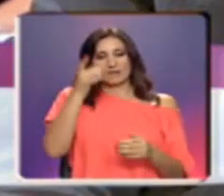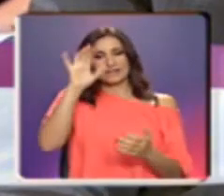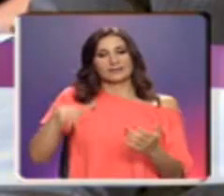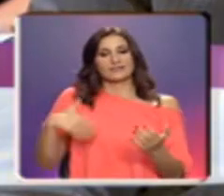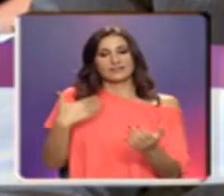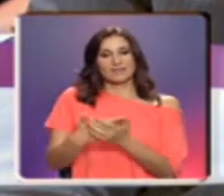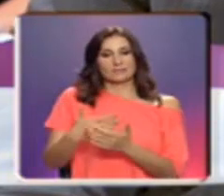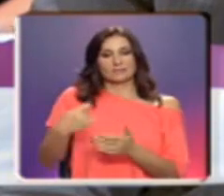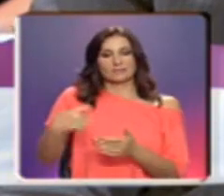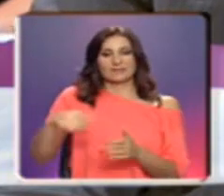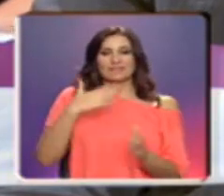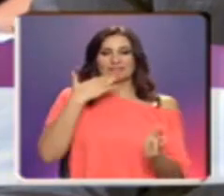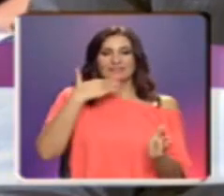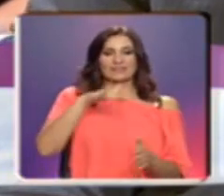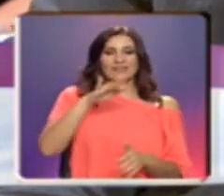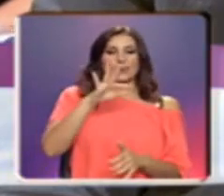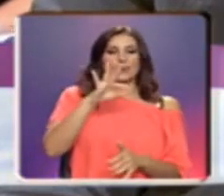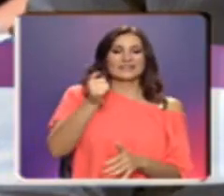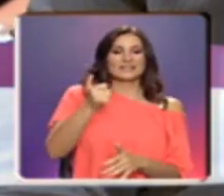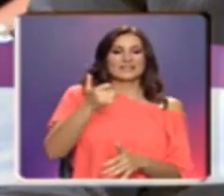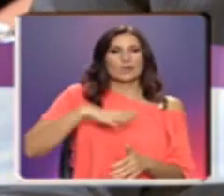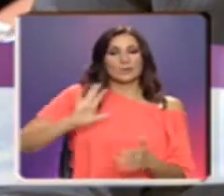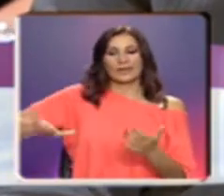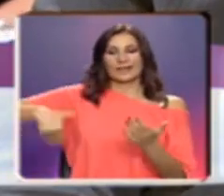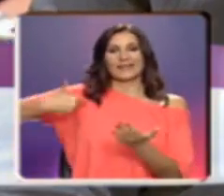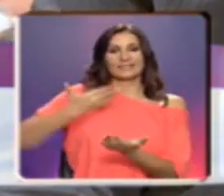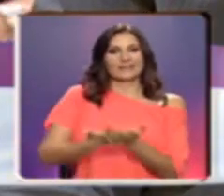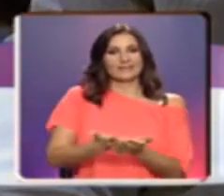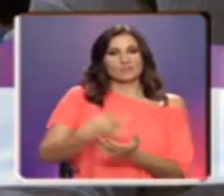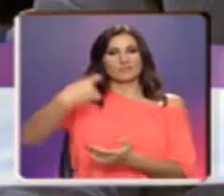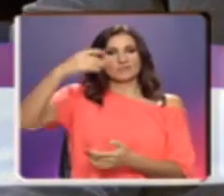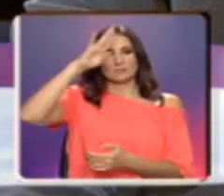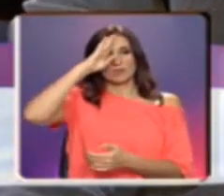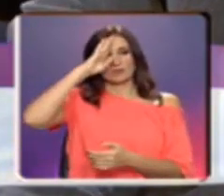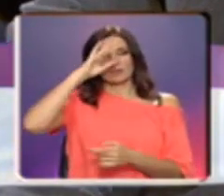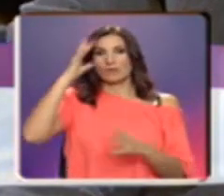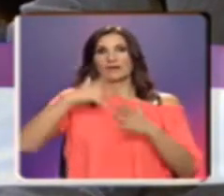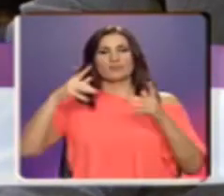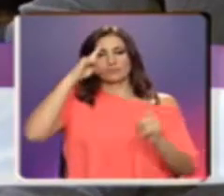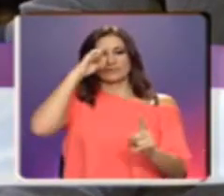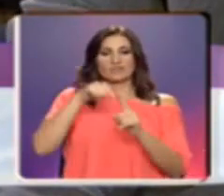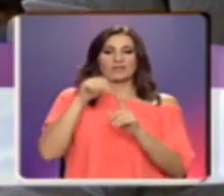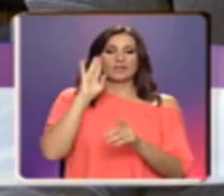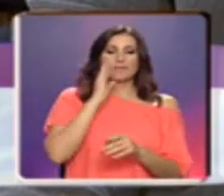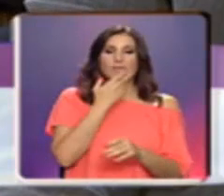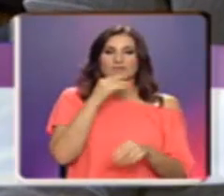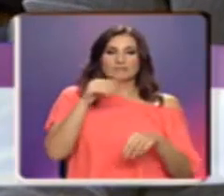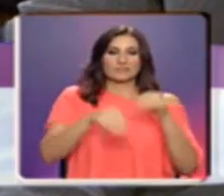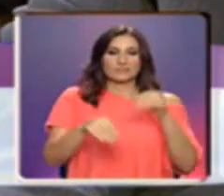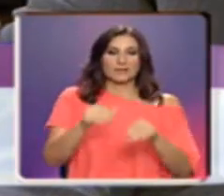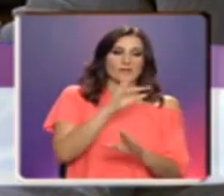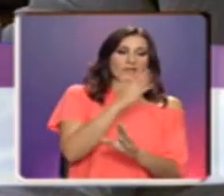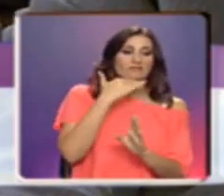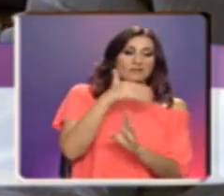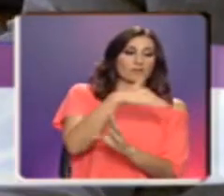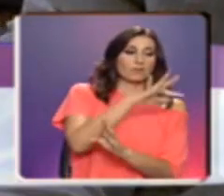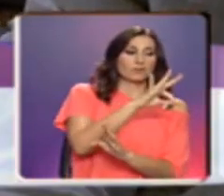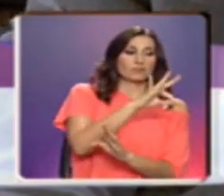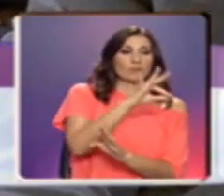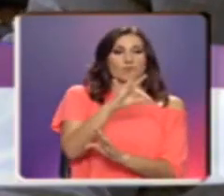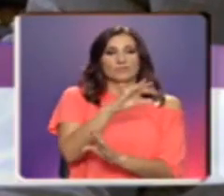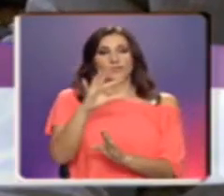ao Sporting por volta dos 45 anos. Sempre foi o meu grande objetivo. Depois dependia de quando fossem as eleições, se era aos 44, se era aos 46, se era